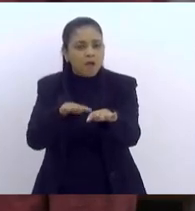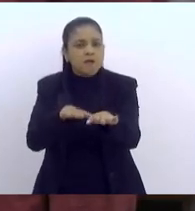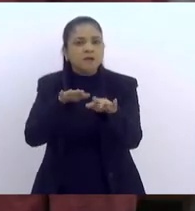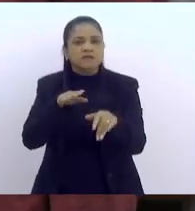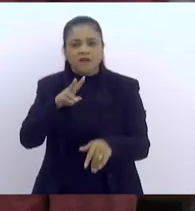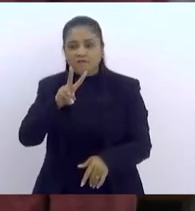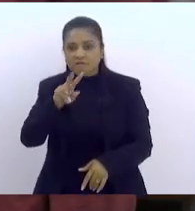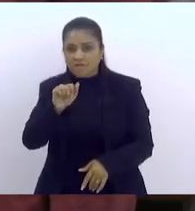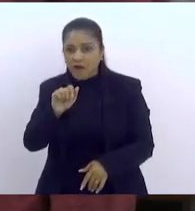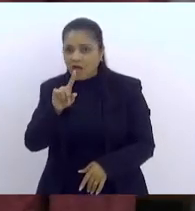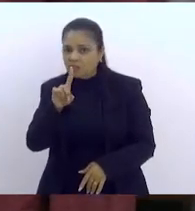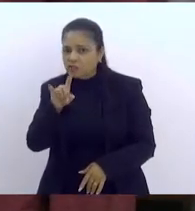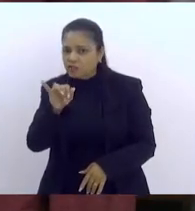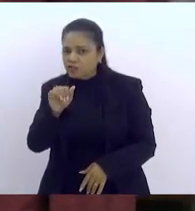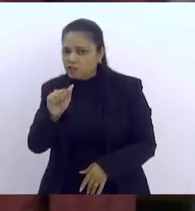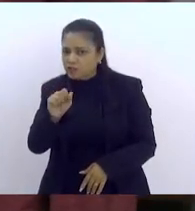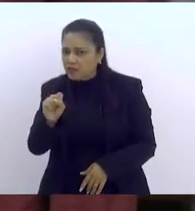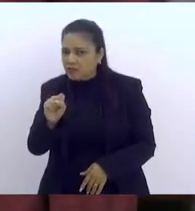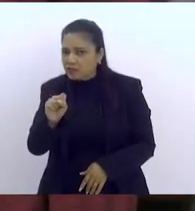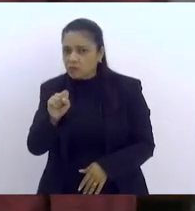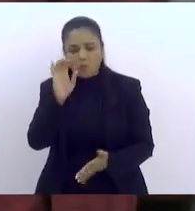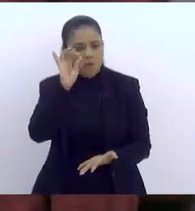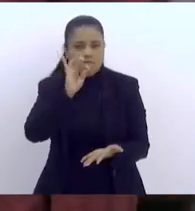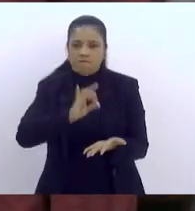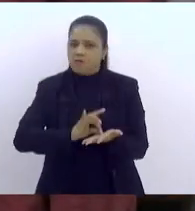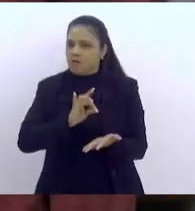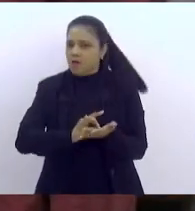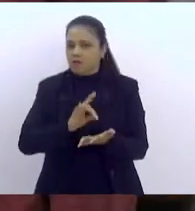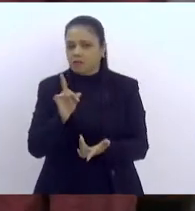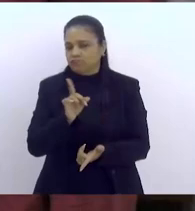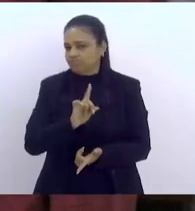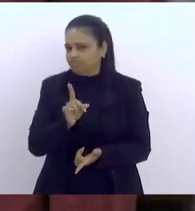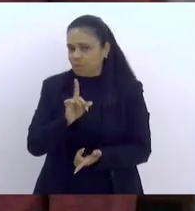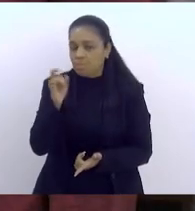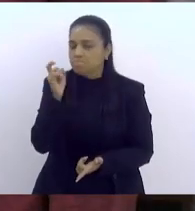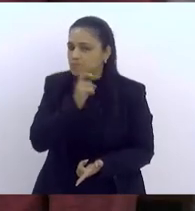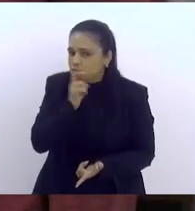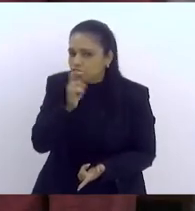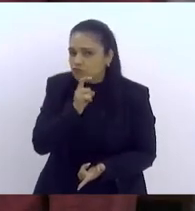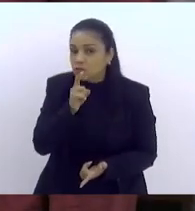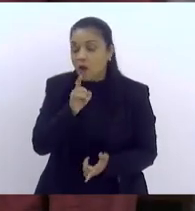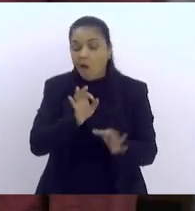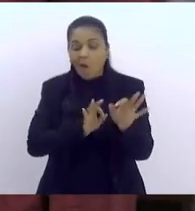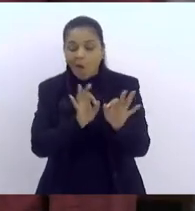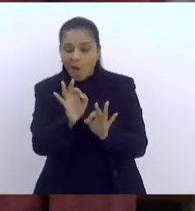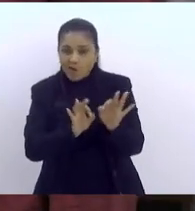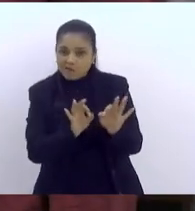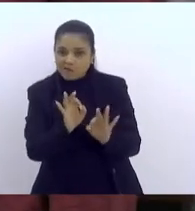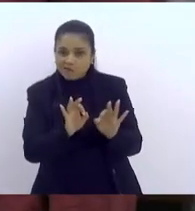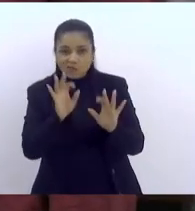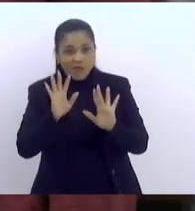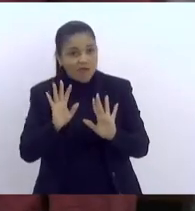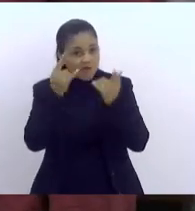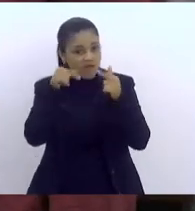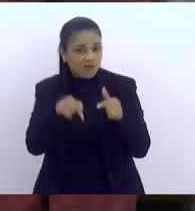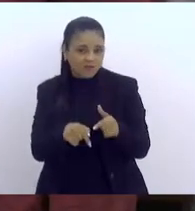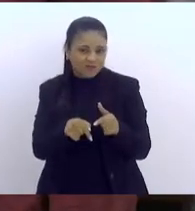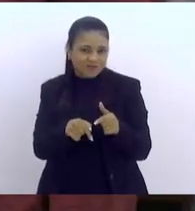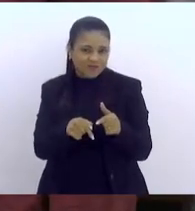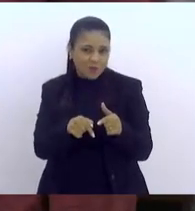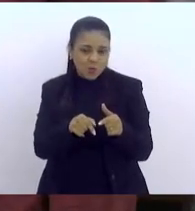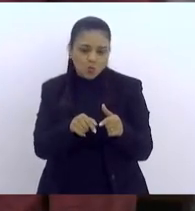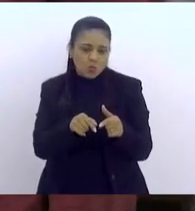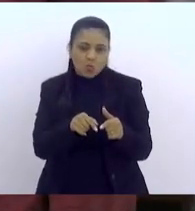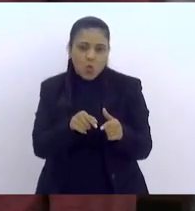verdade. A organização política que organiza esse tipo de evento é uma organização que a gente não pode nem chamar